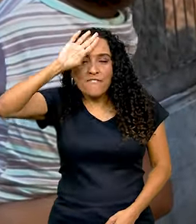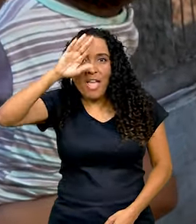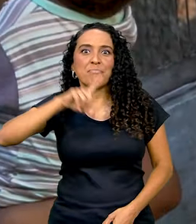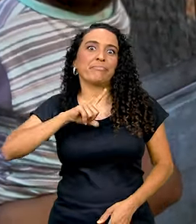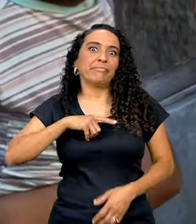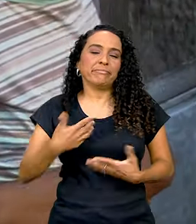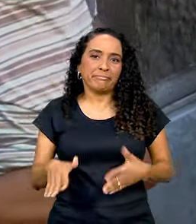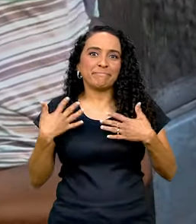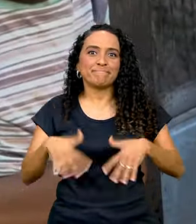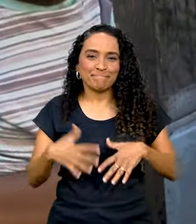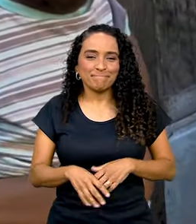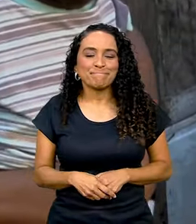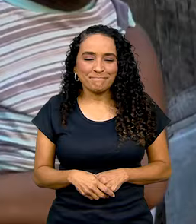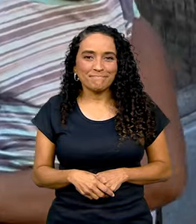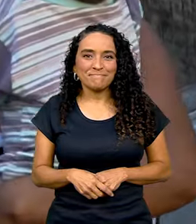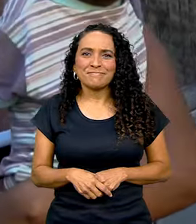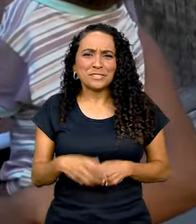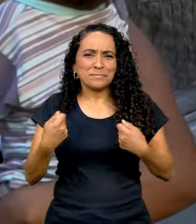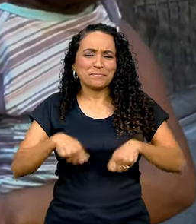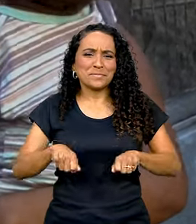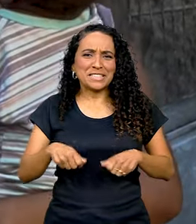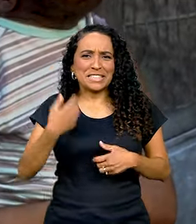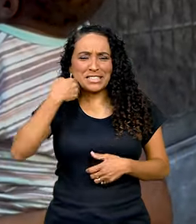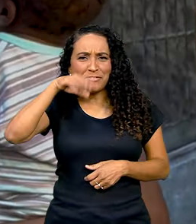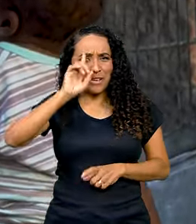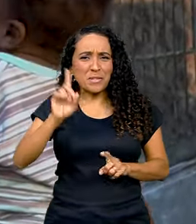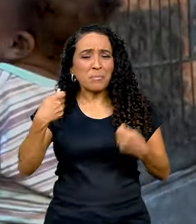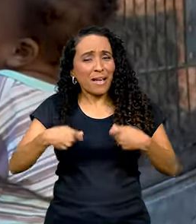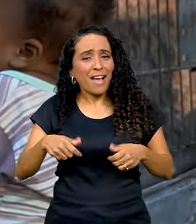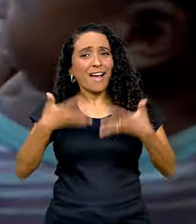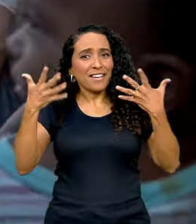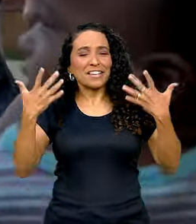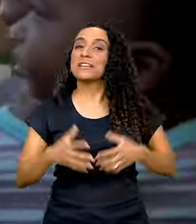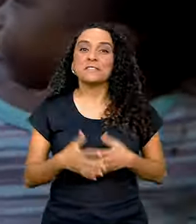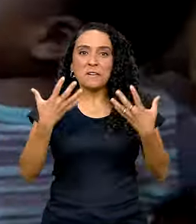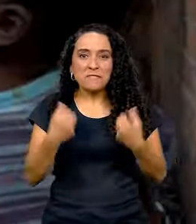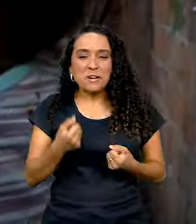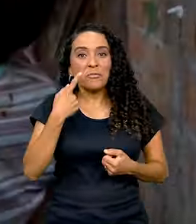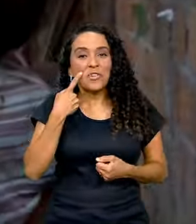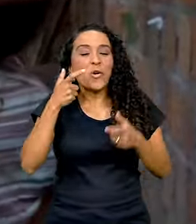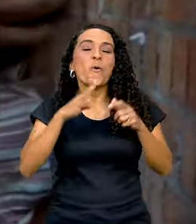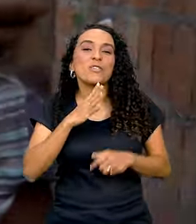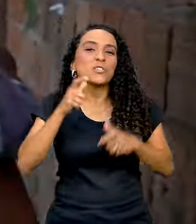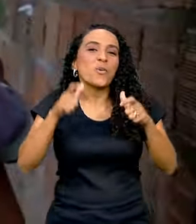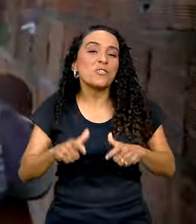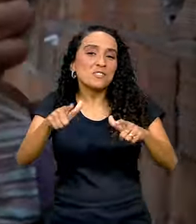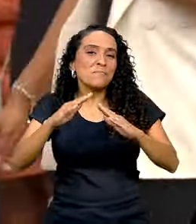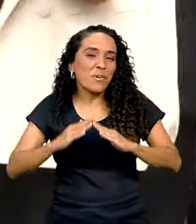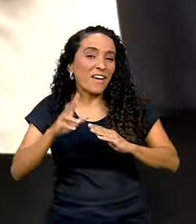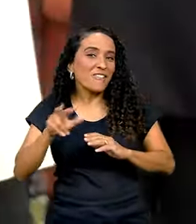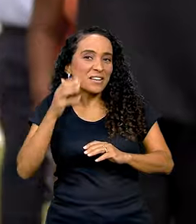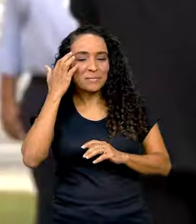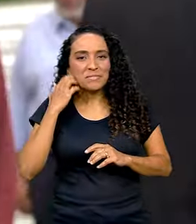FB deu até F foi pode ter f não tem que ter alegria lá nesse Você vai morar